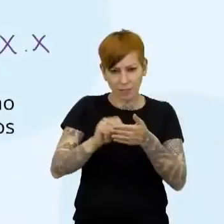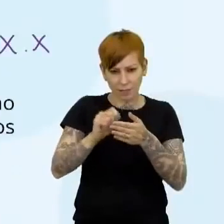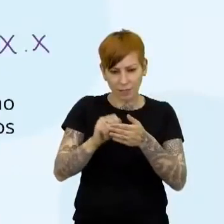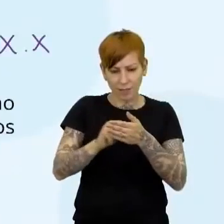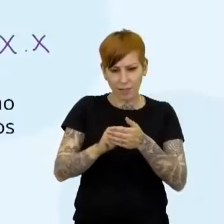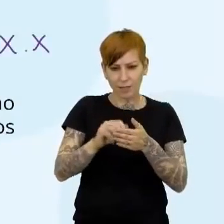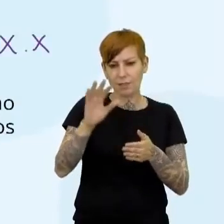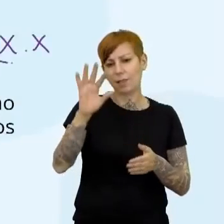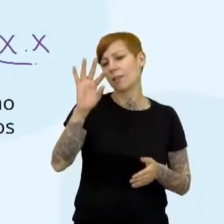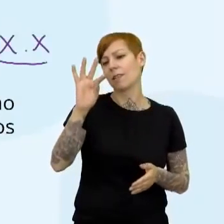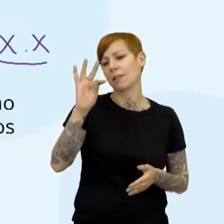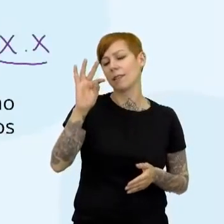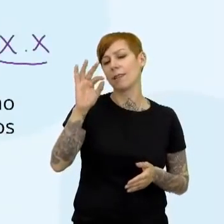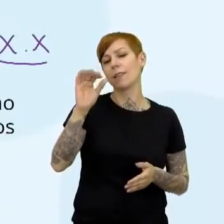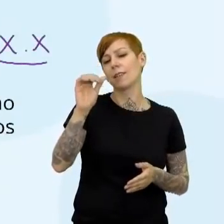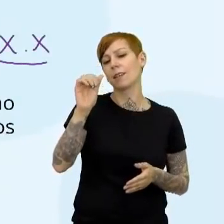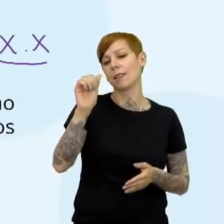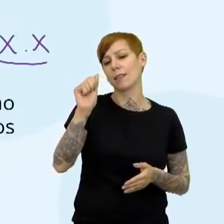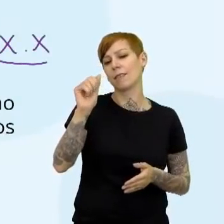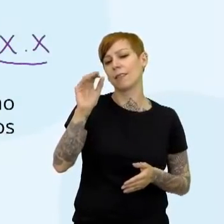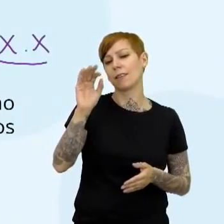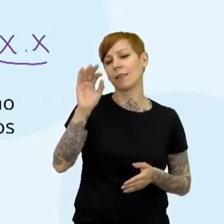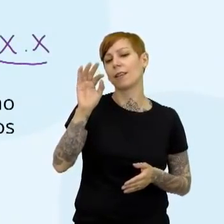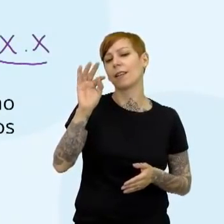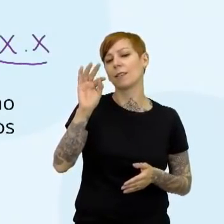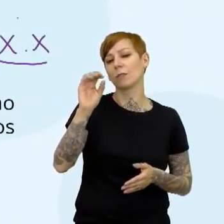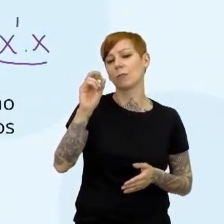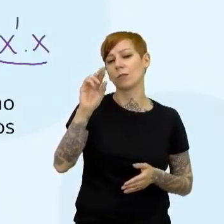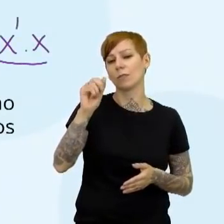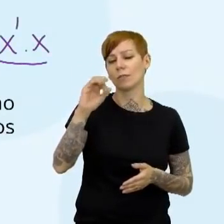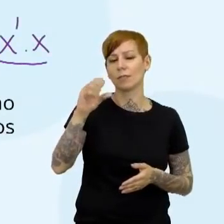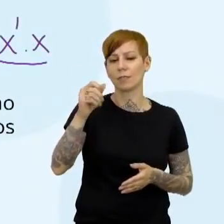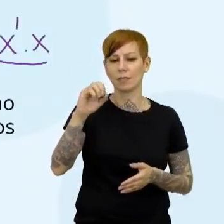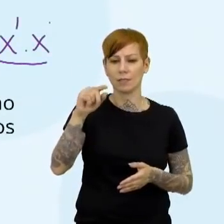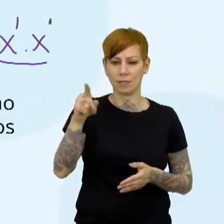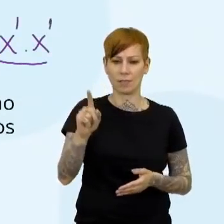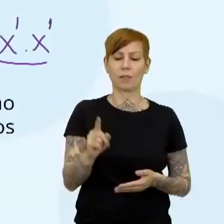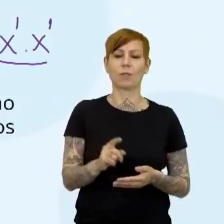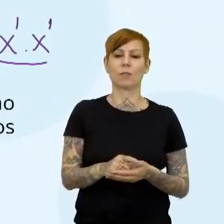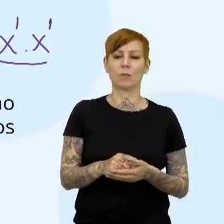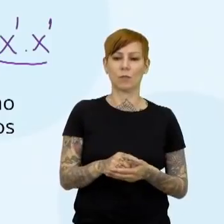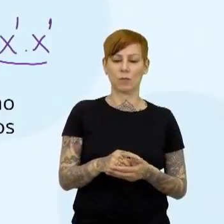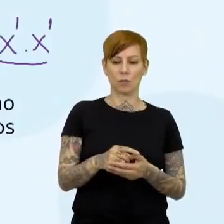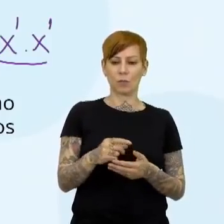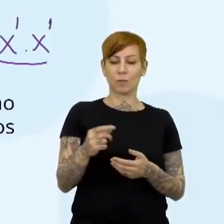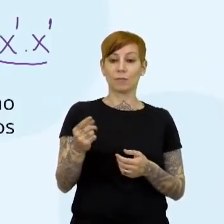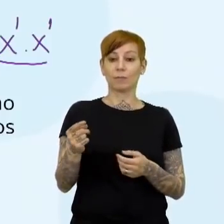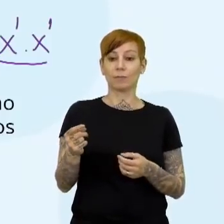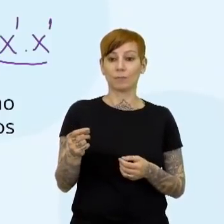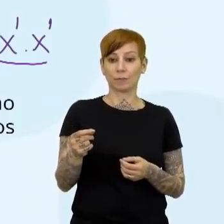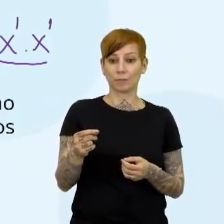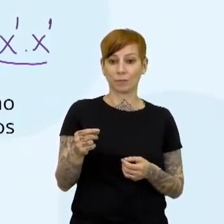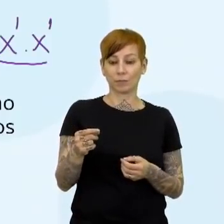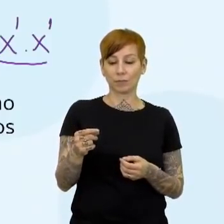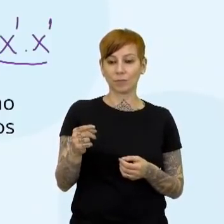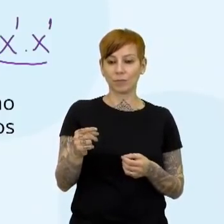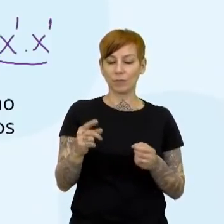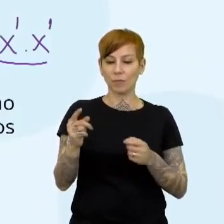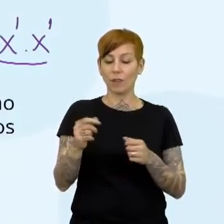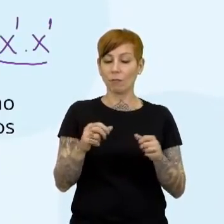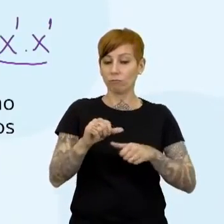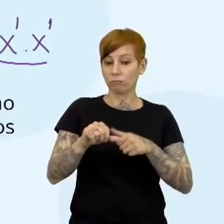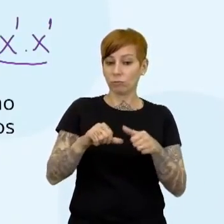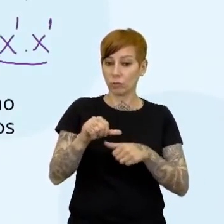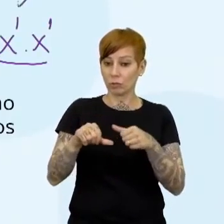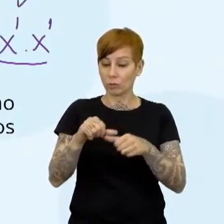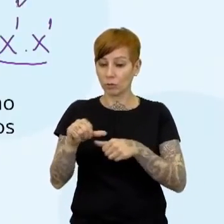faz x quadrado é na forma fatorada que que aconteceu eu coloquei como equação e é como o nome de